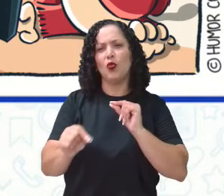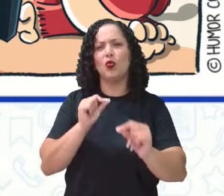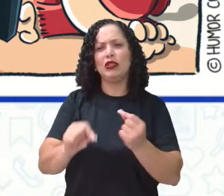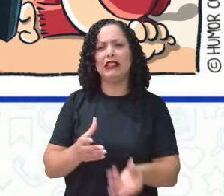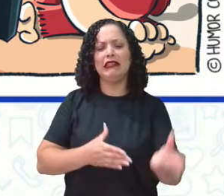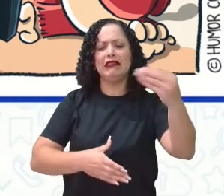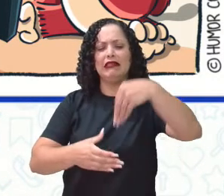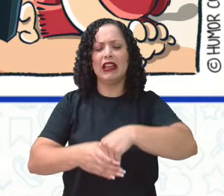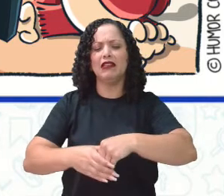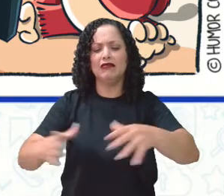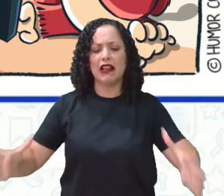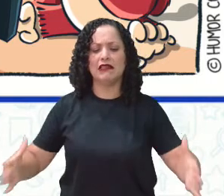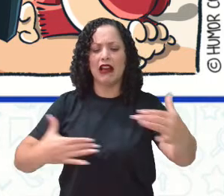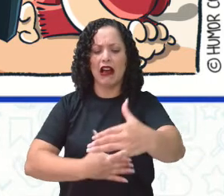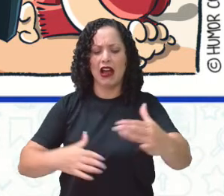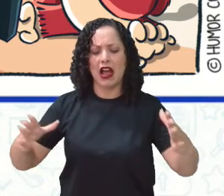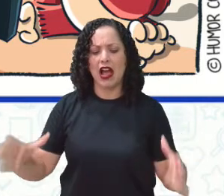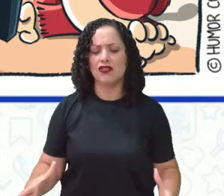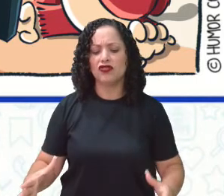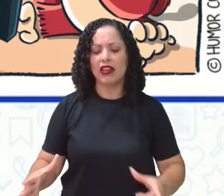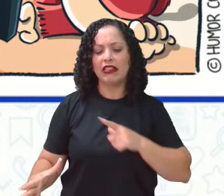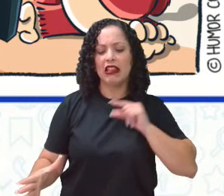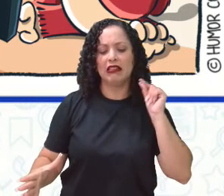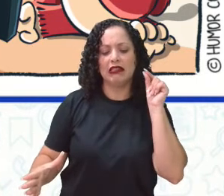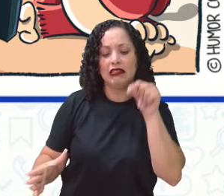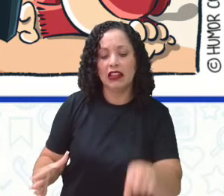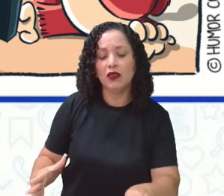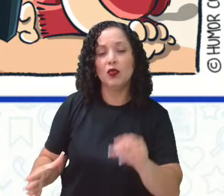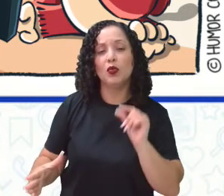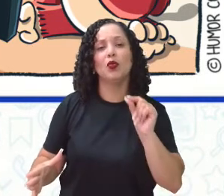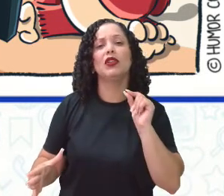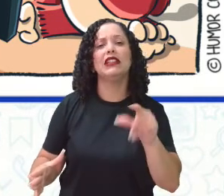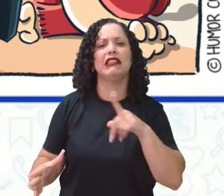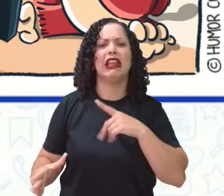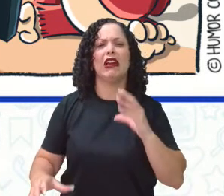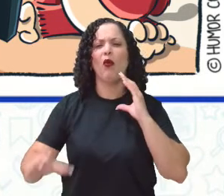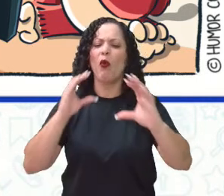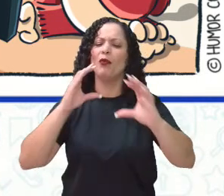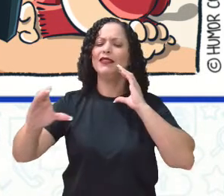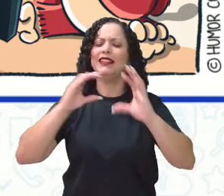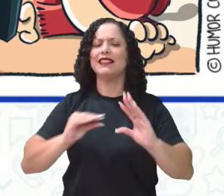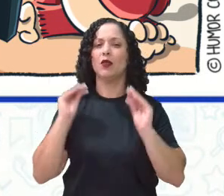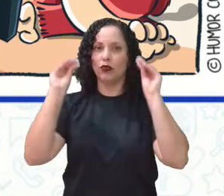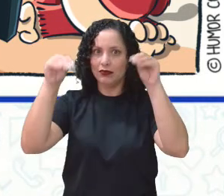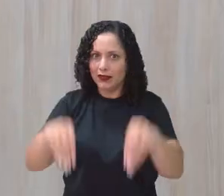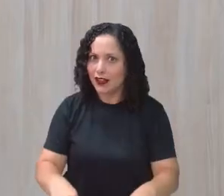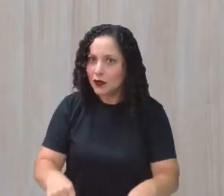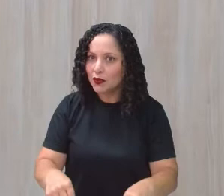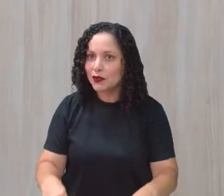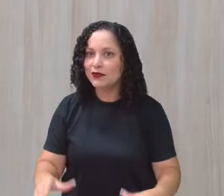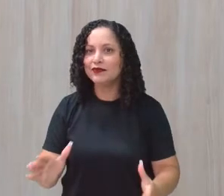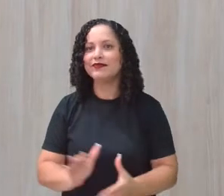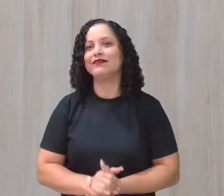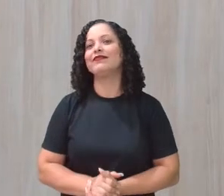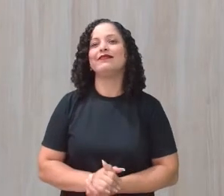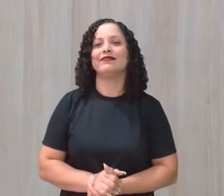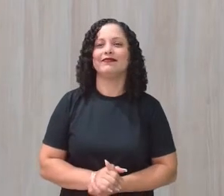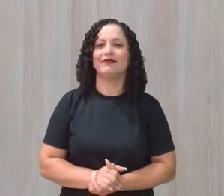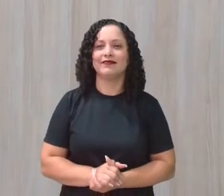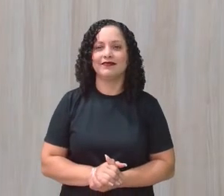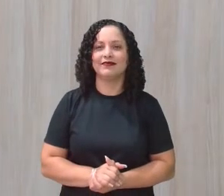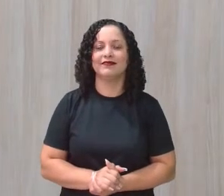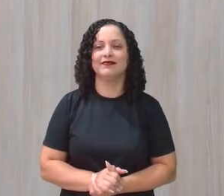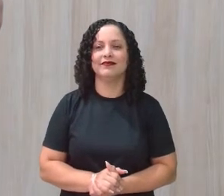os humanos falam tanto, não é? Chamam de meio de comunicação. Eu já aumentei aqui algumas palavras nesse diálogo de